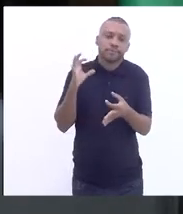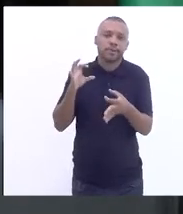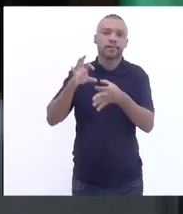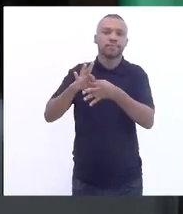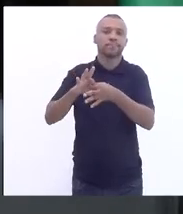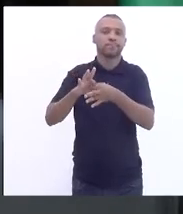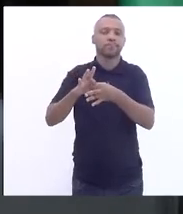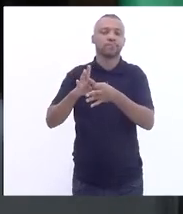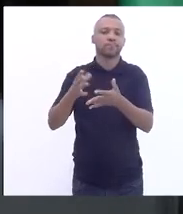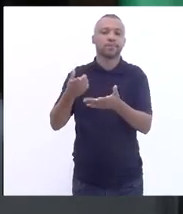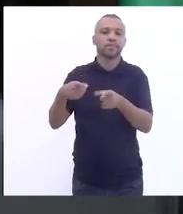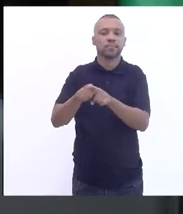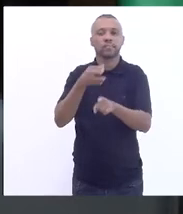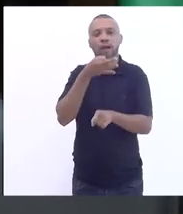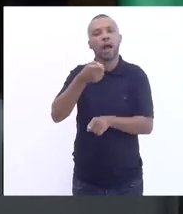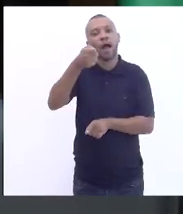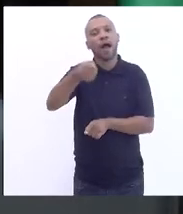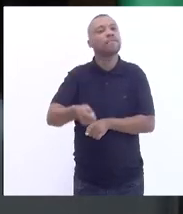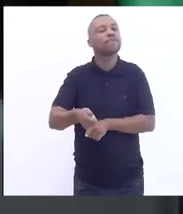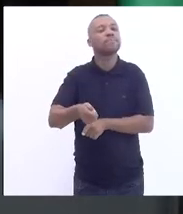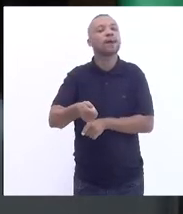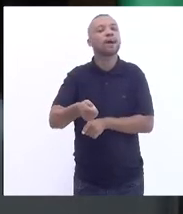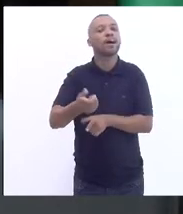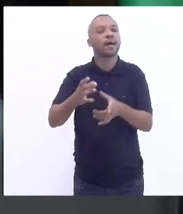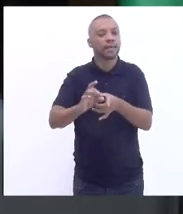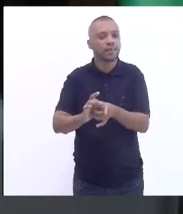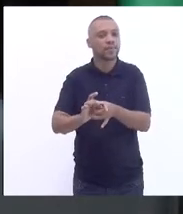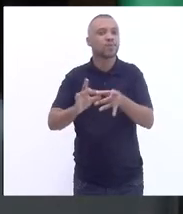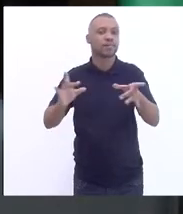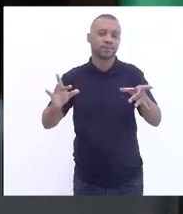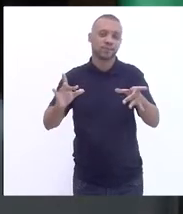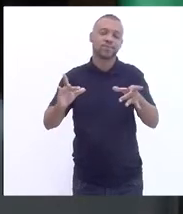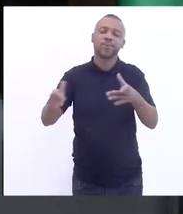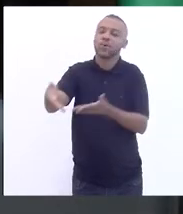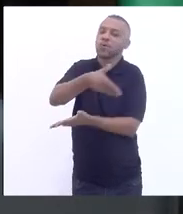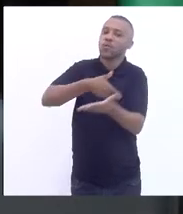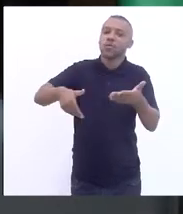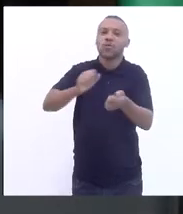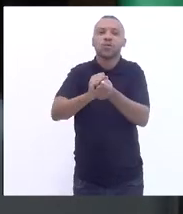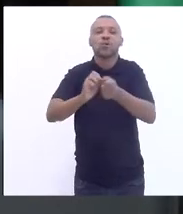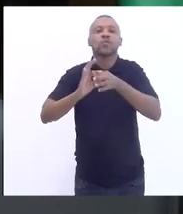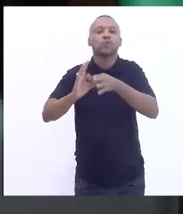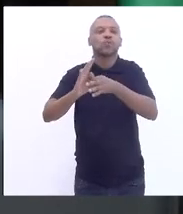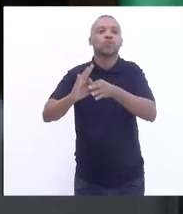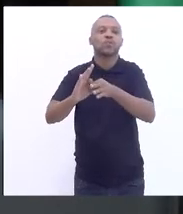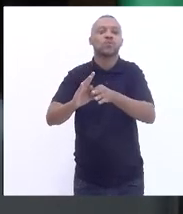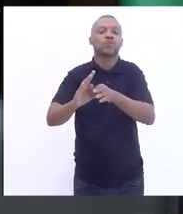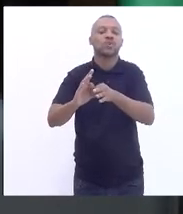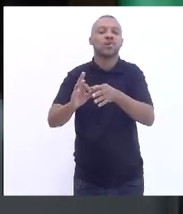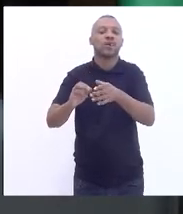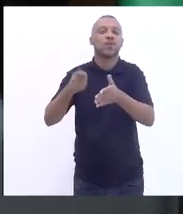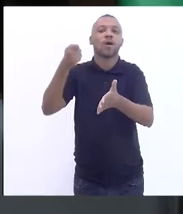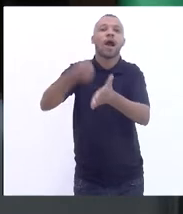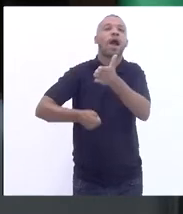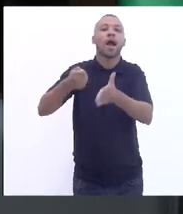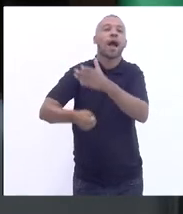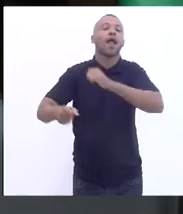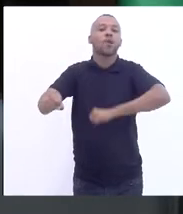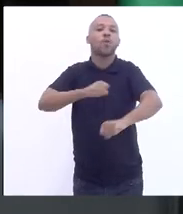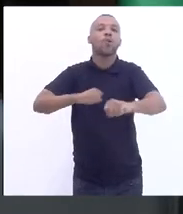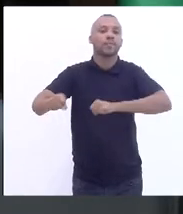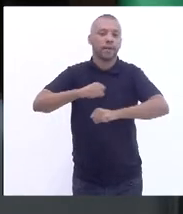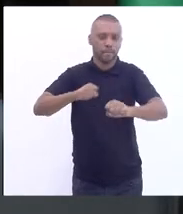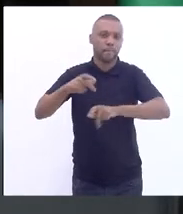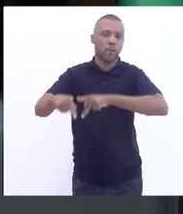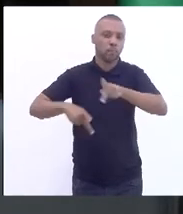e para reafirmar essa disposição de estar junto com as lutas populares nos países nós estamos